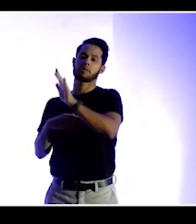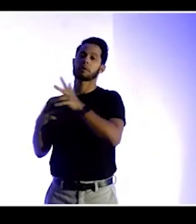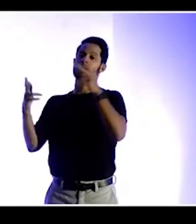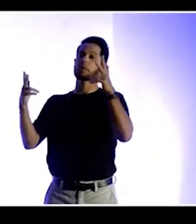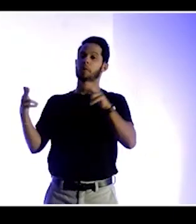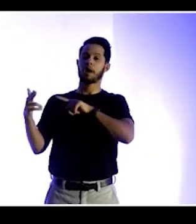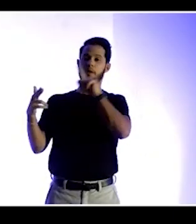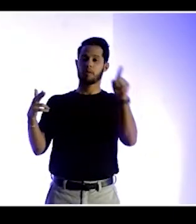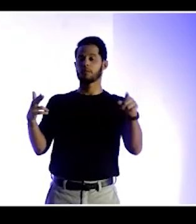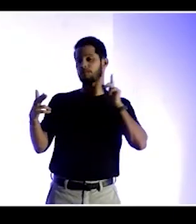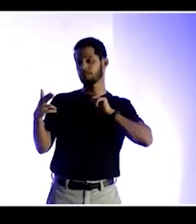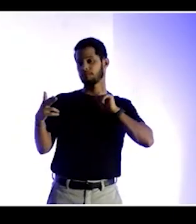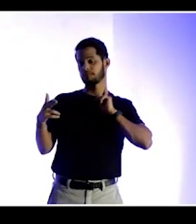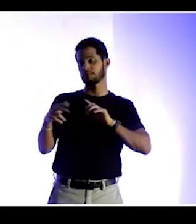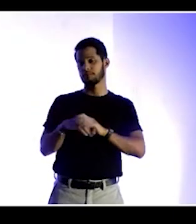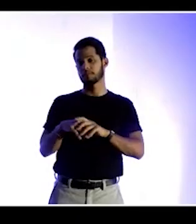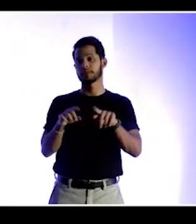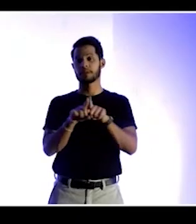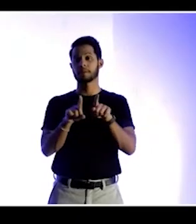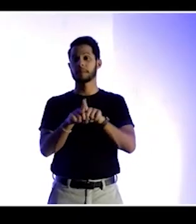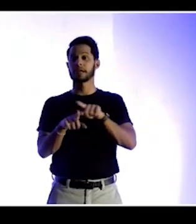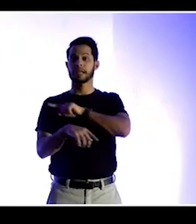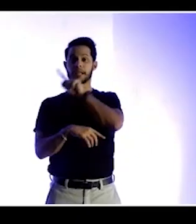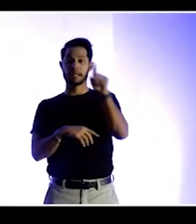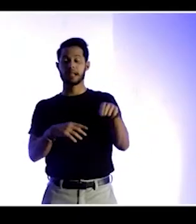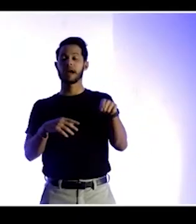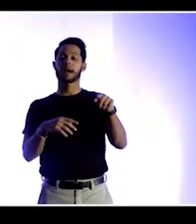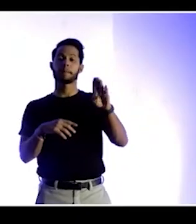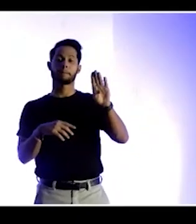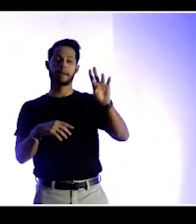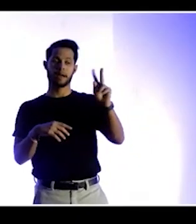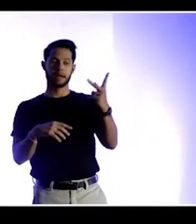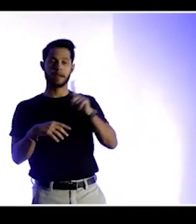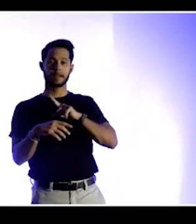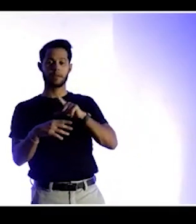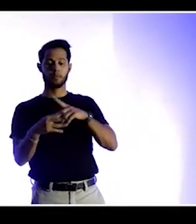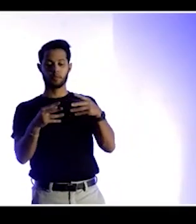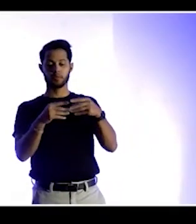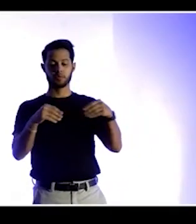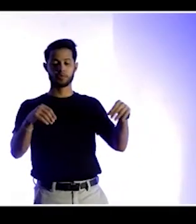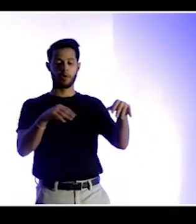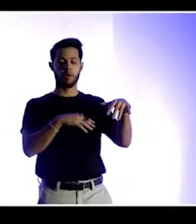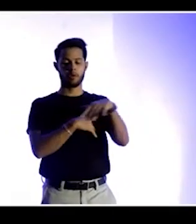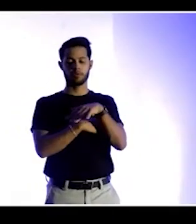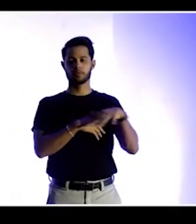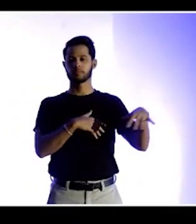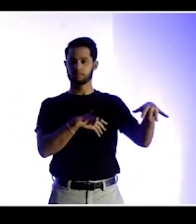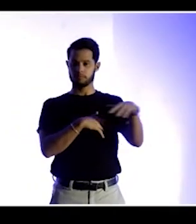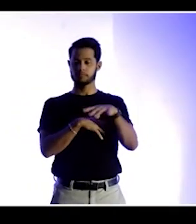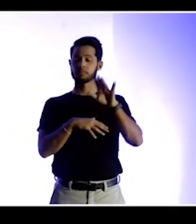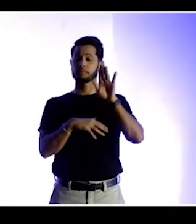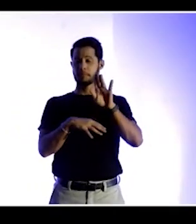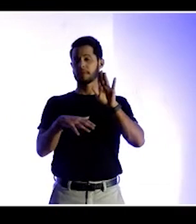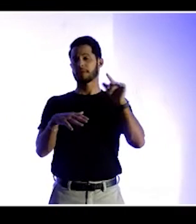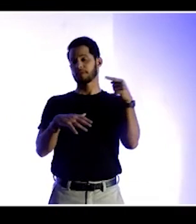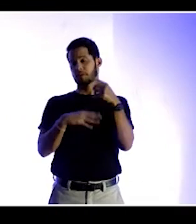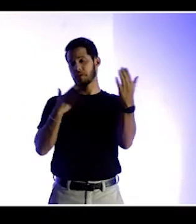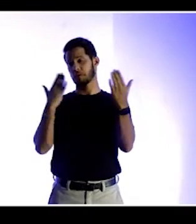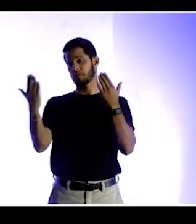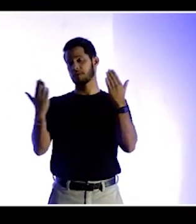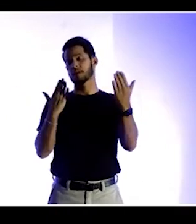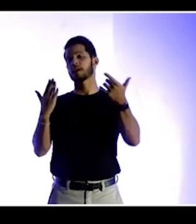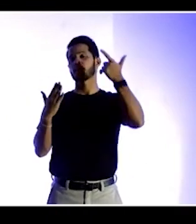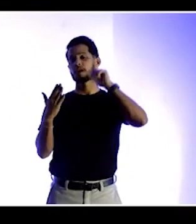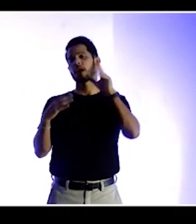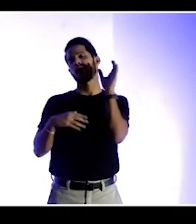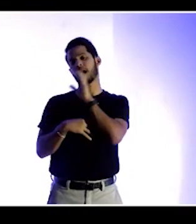que em Belo Horizonte ou em Minas. Então, aqui o payback é mais para perto de 5 anos. Mas, ainda assim, é muito rápido, é muito